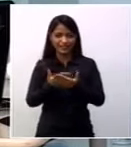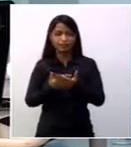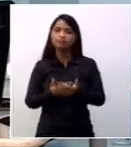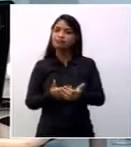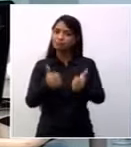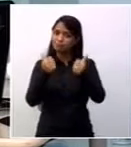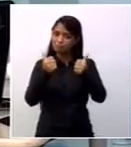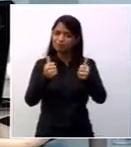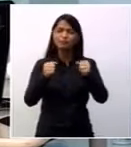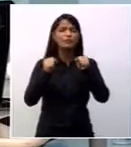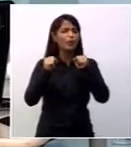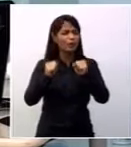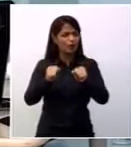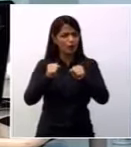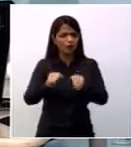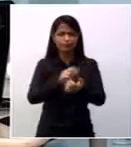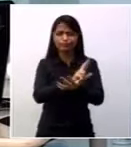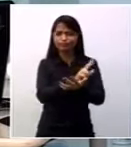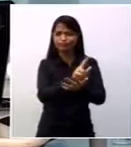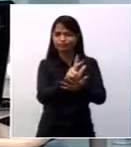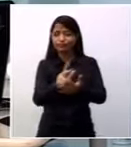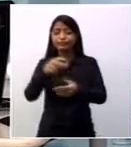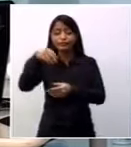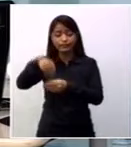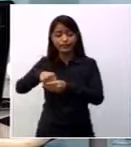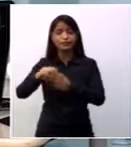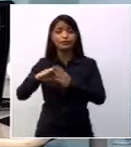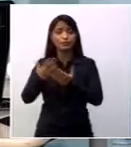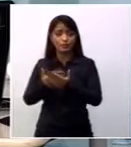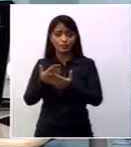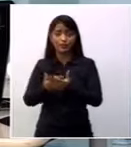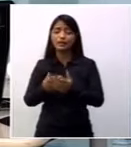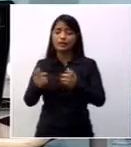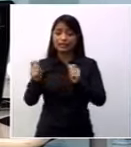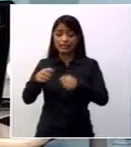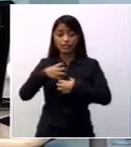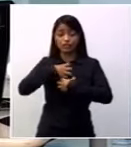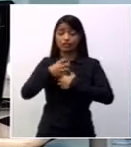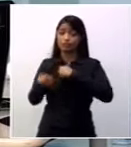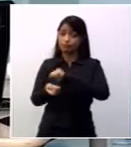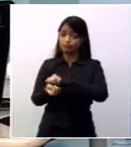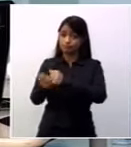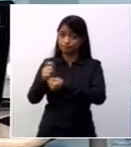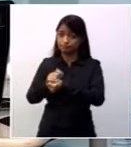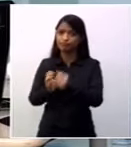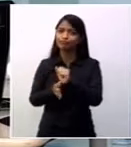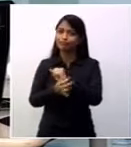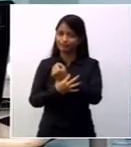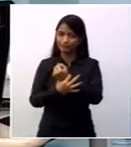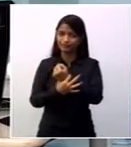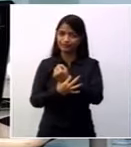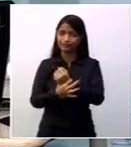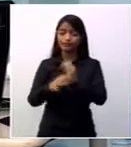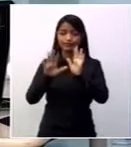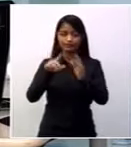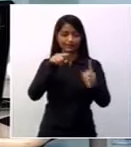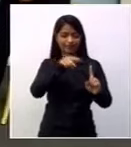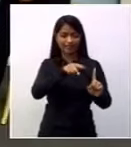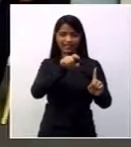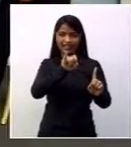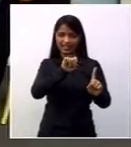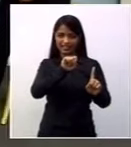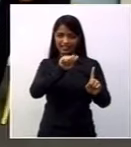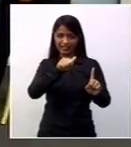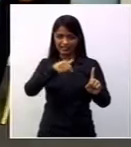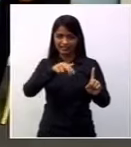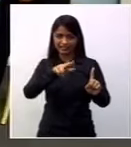e sempre lembrando, com extrema segurança. Agora tem uma pergunta para o Isaac, que eu sei que ele vai responder